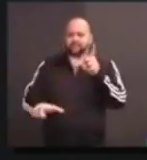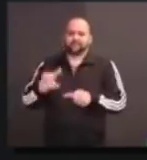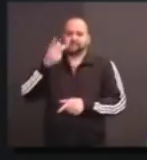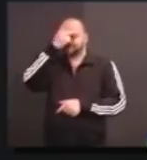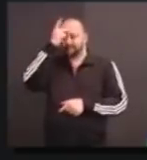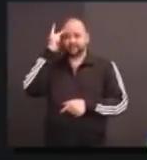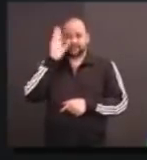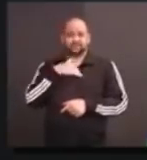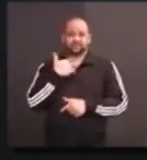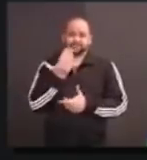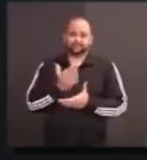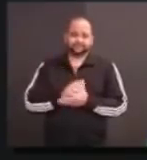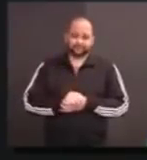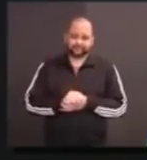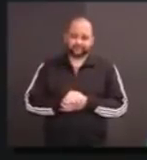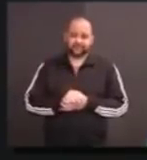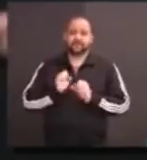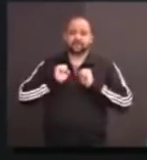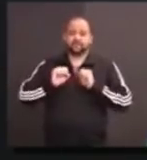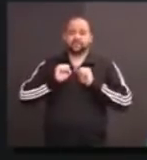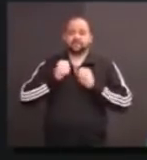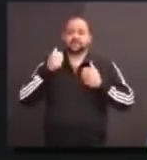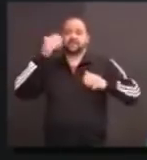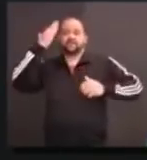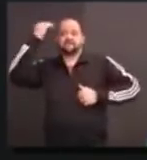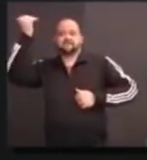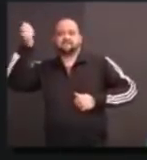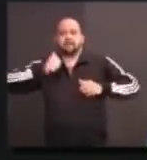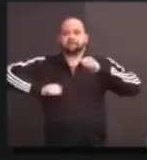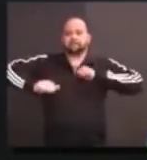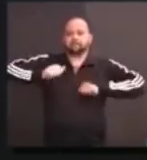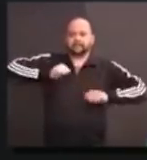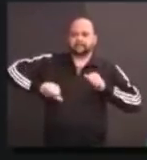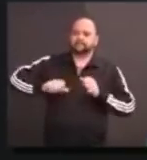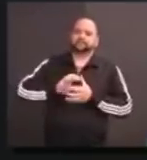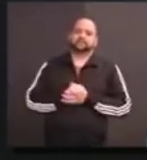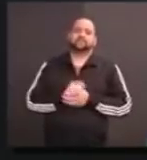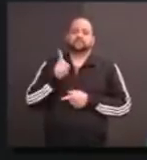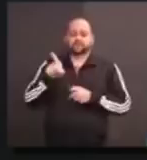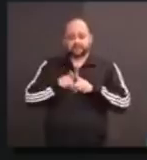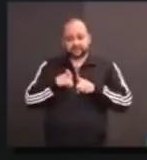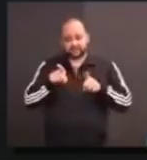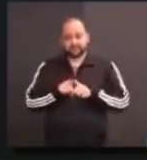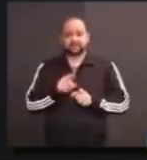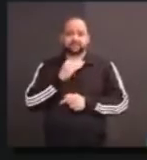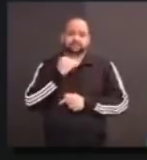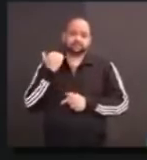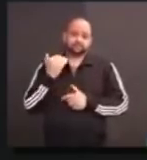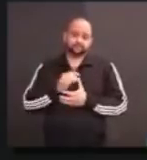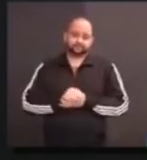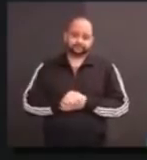ser aí um showman. Você vai desencarnar.